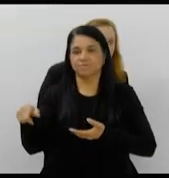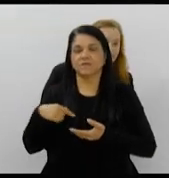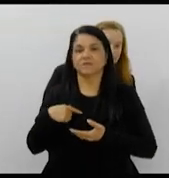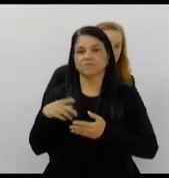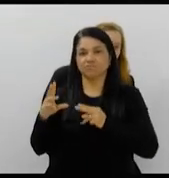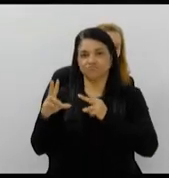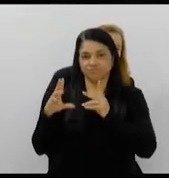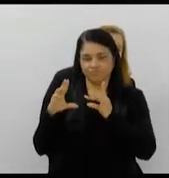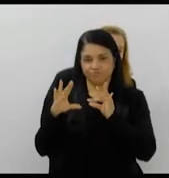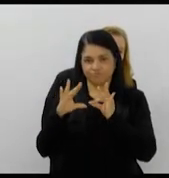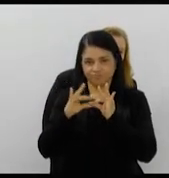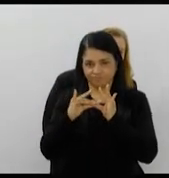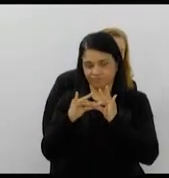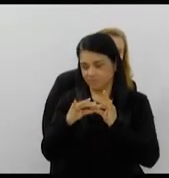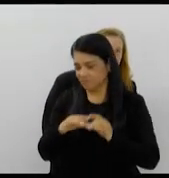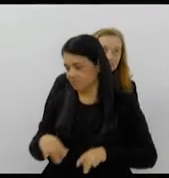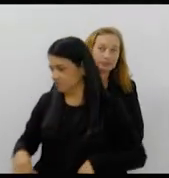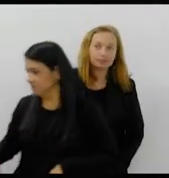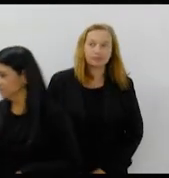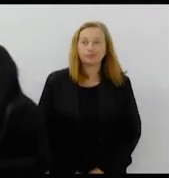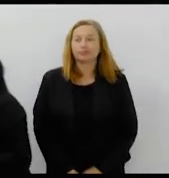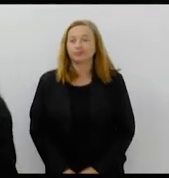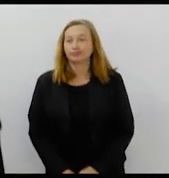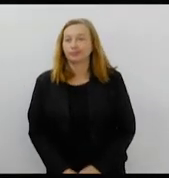Em relação aos hospitais federais,